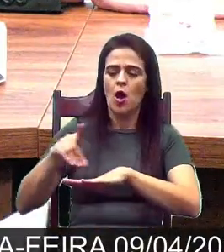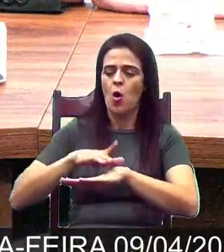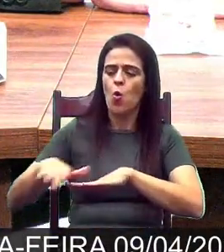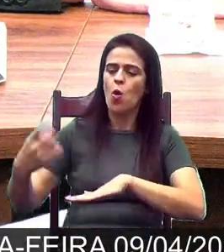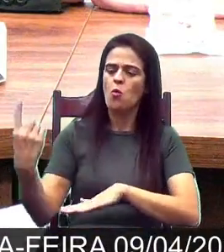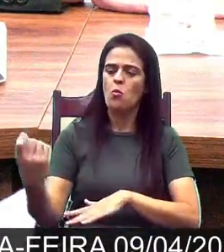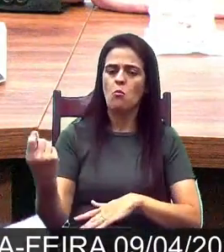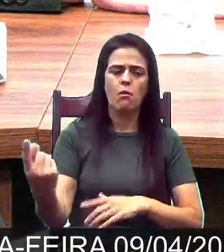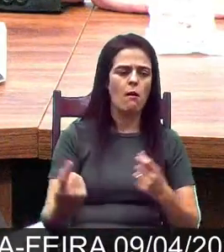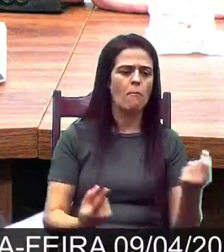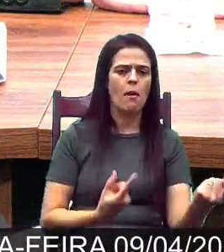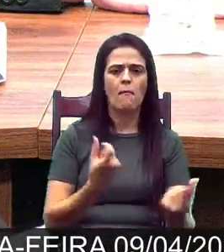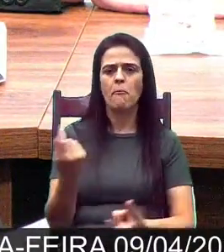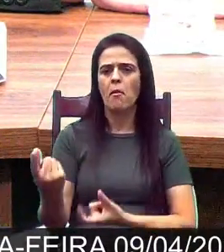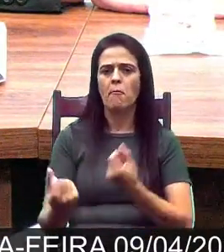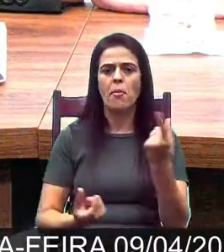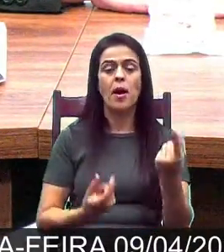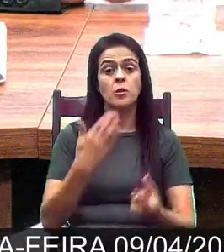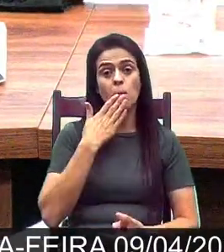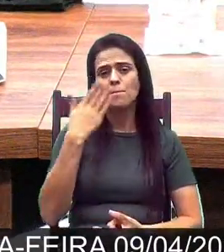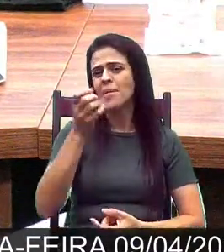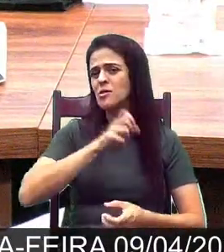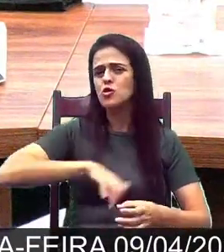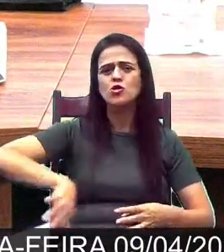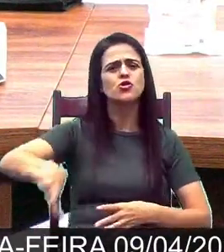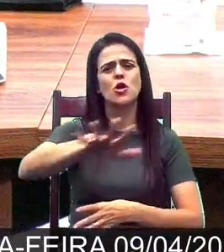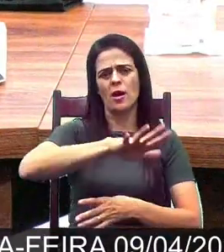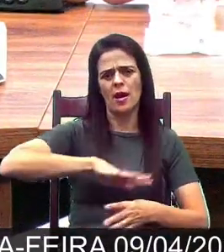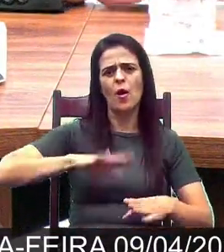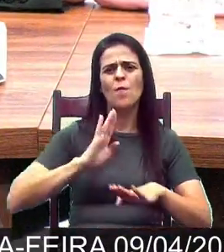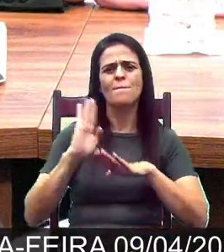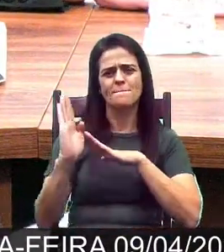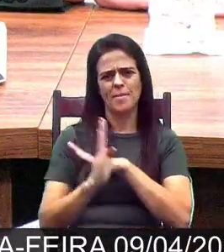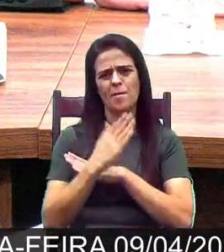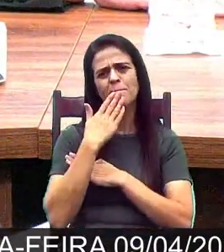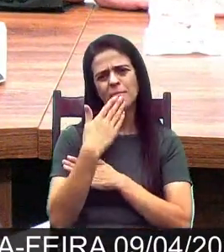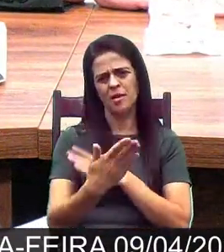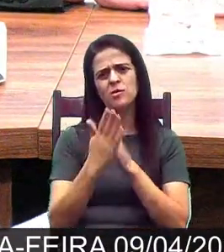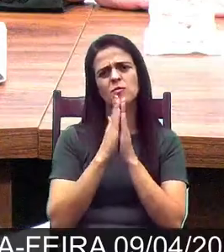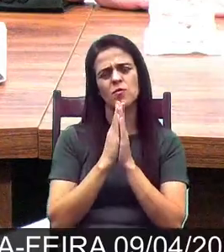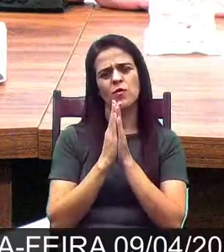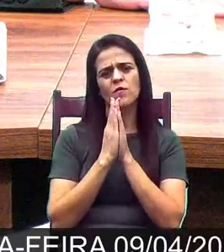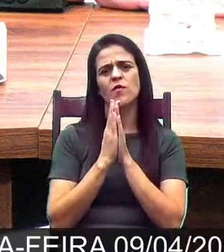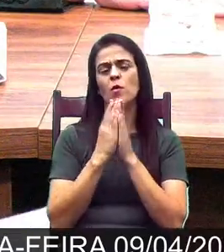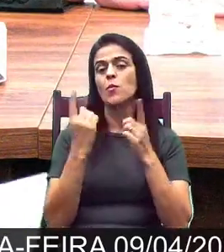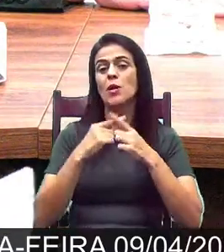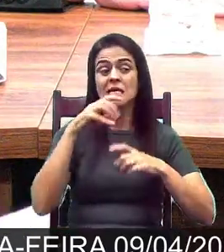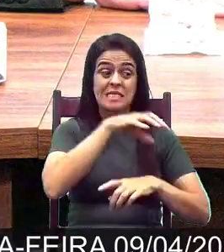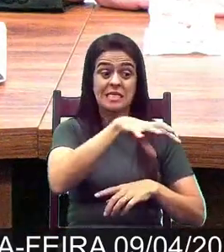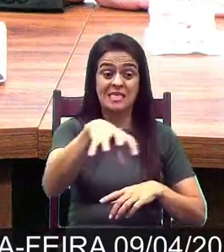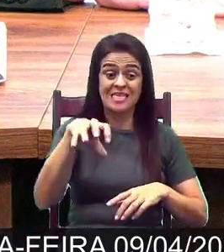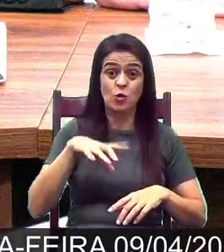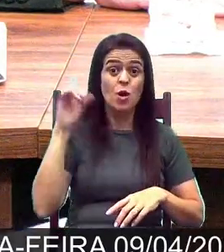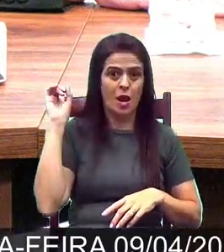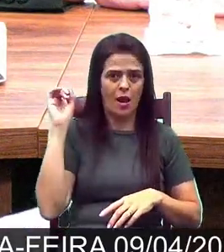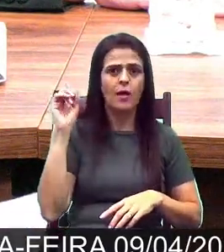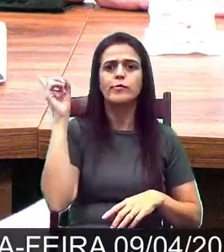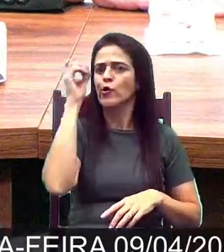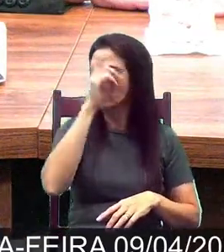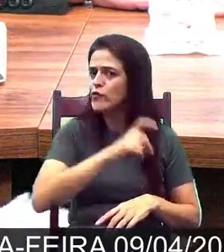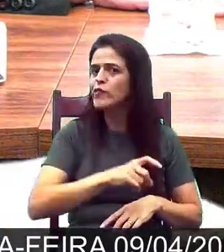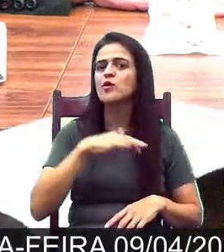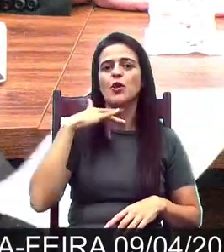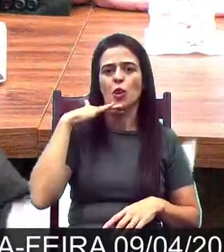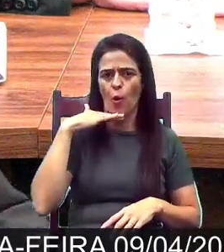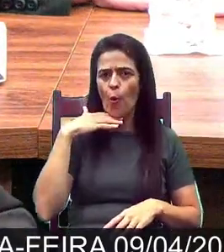então a gente já pede logo que faz o trabalho no bairro inteiro, porque ali todos aquele setor ali, aqueles setores